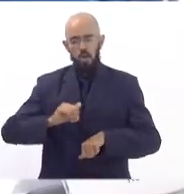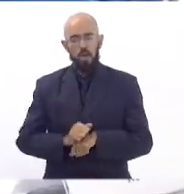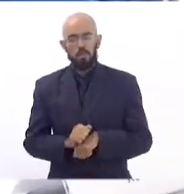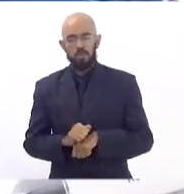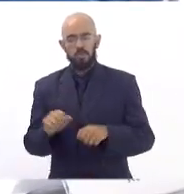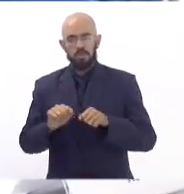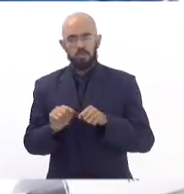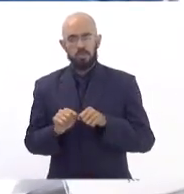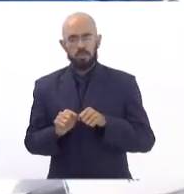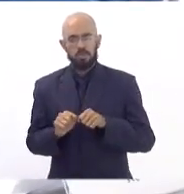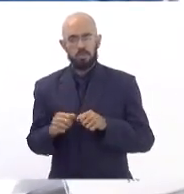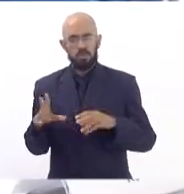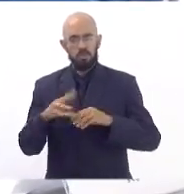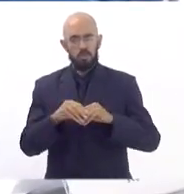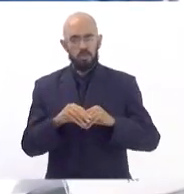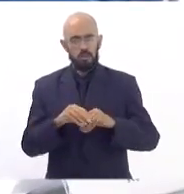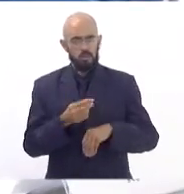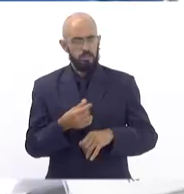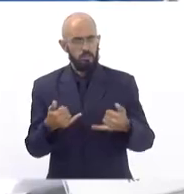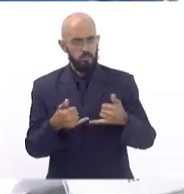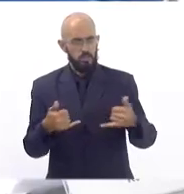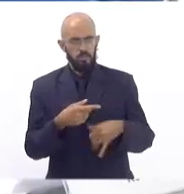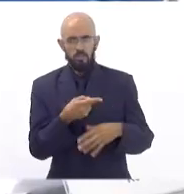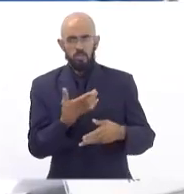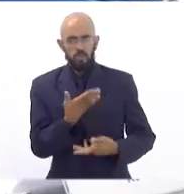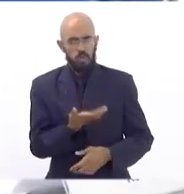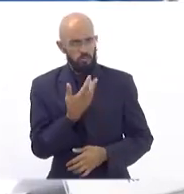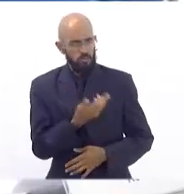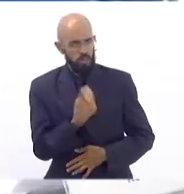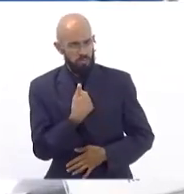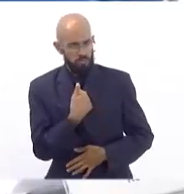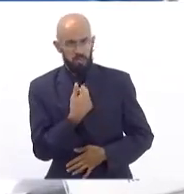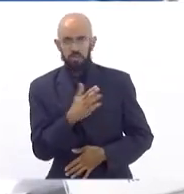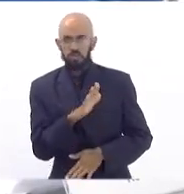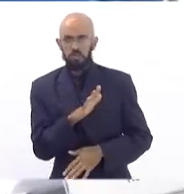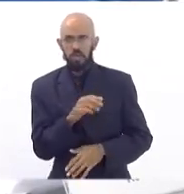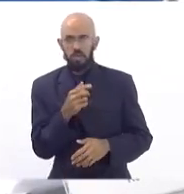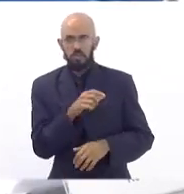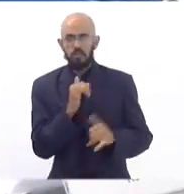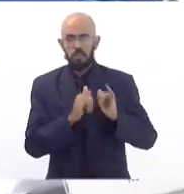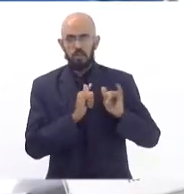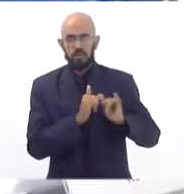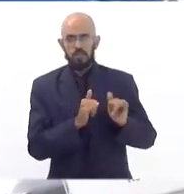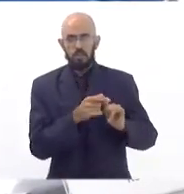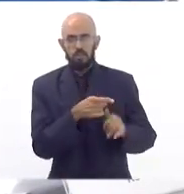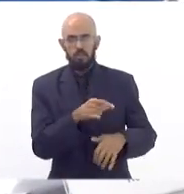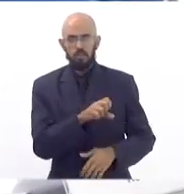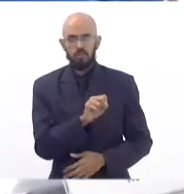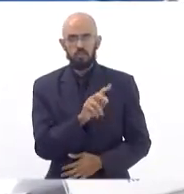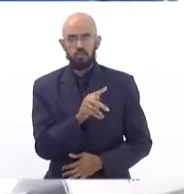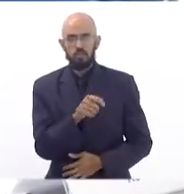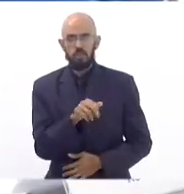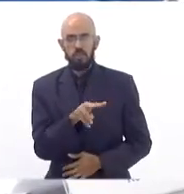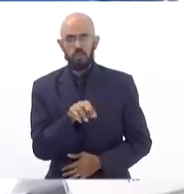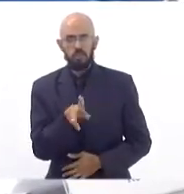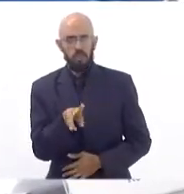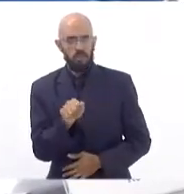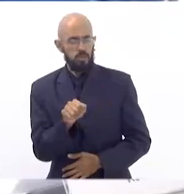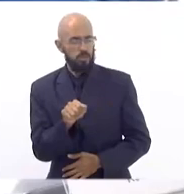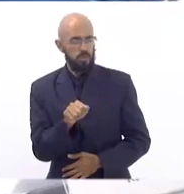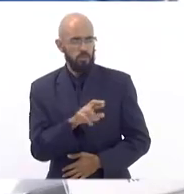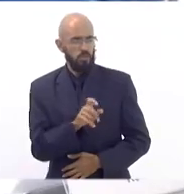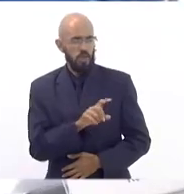de desses desses cabos Então é isso que eu queria saber responder essa essa informação que eu a SuperVia não foi